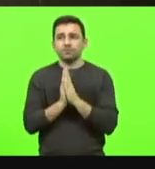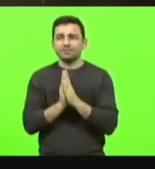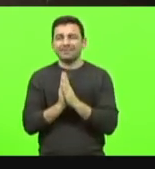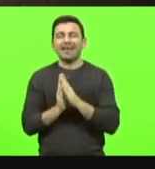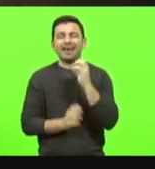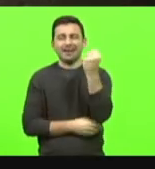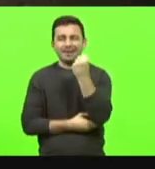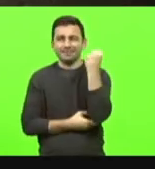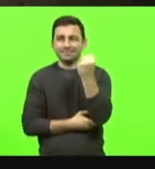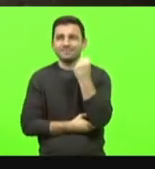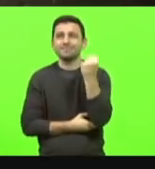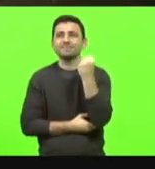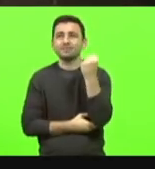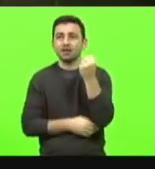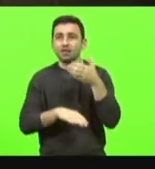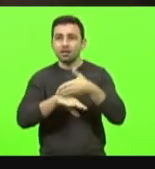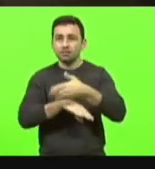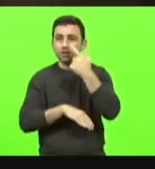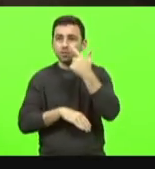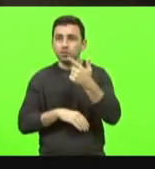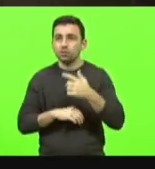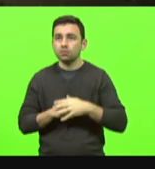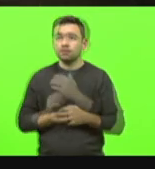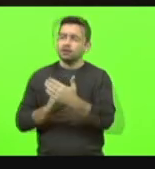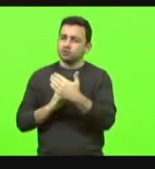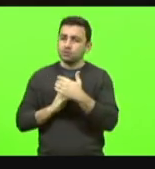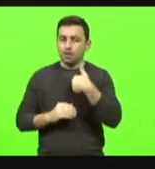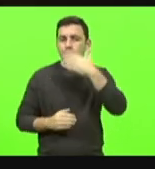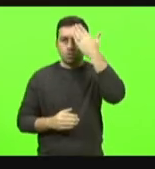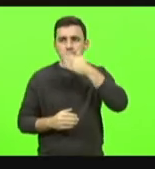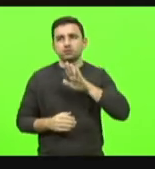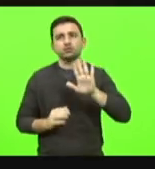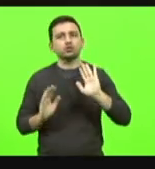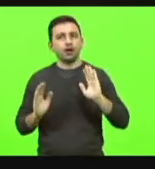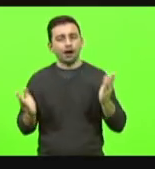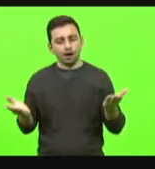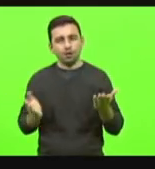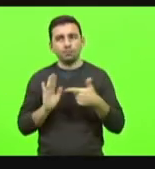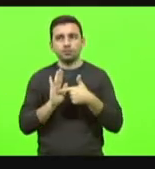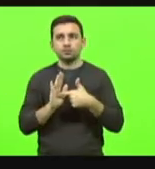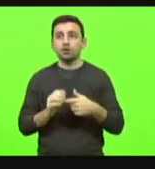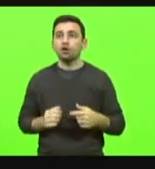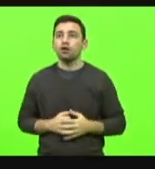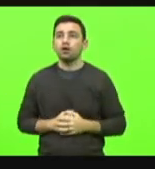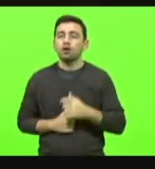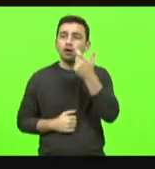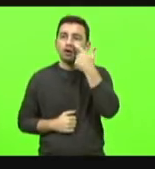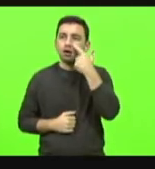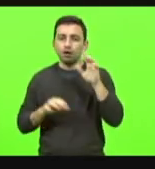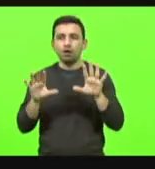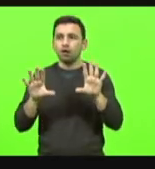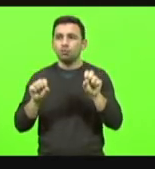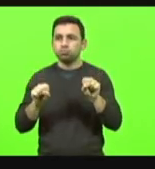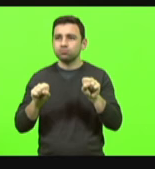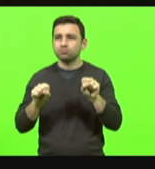grave, estão entrando lá. É uma roleta russa. Depois a gente vai desligar o farol e aí fica